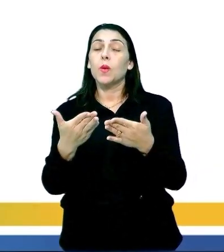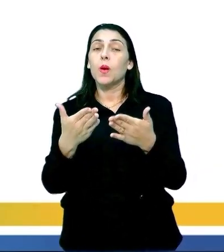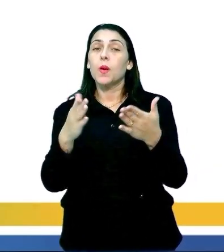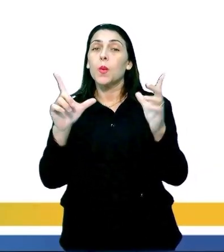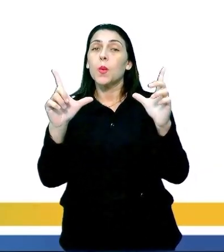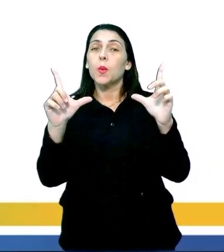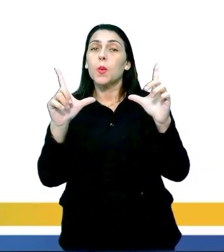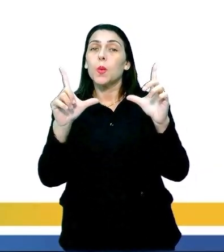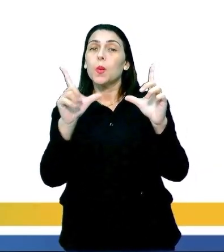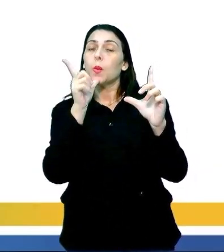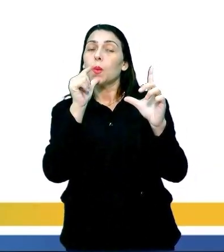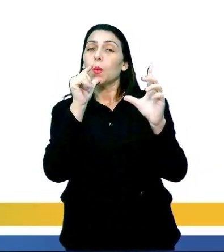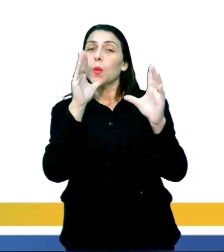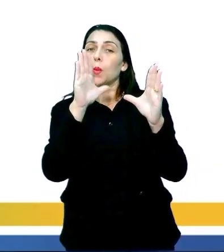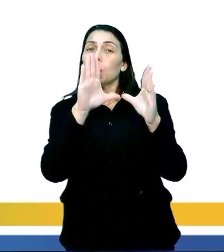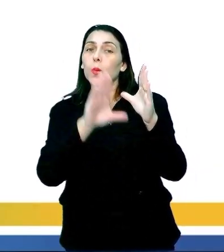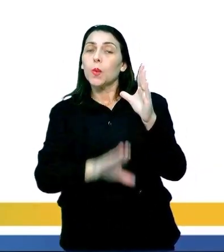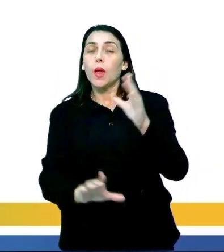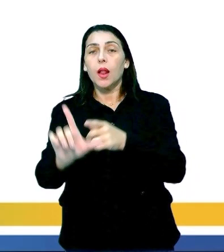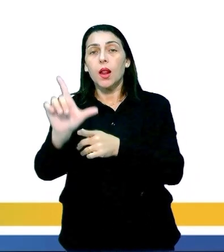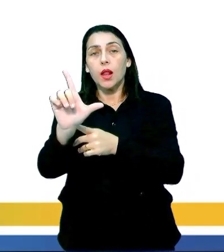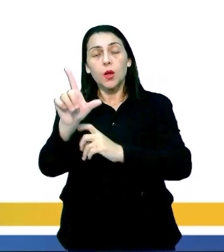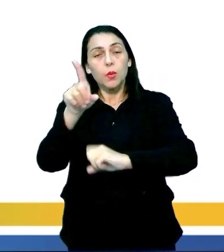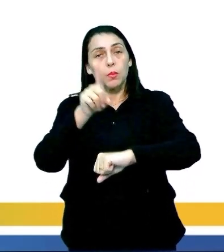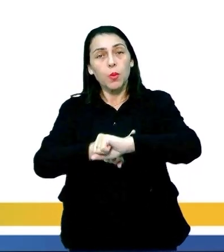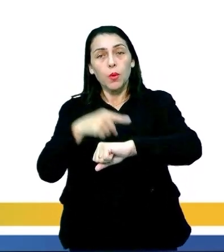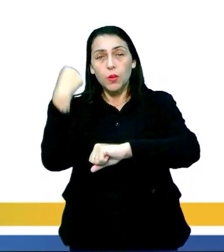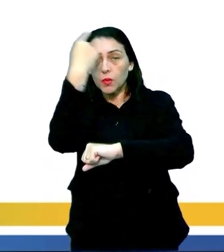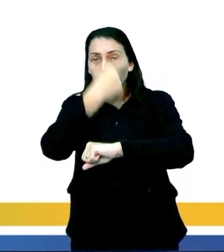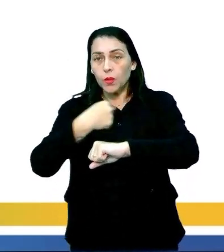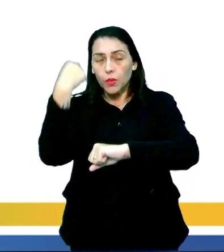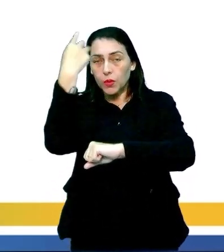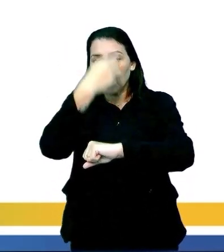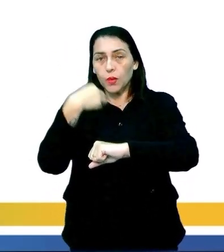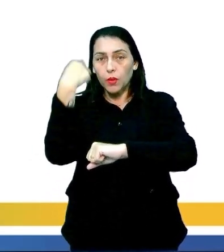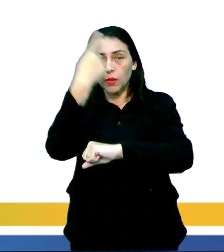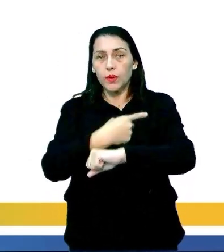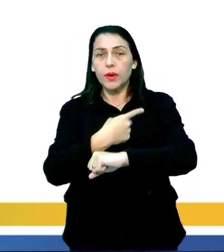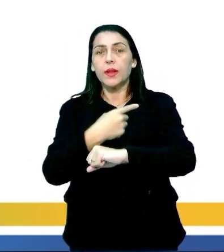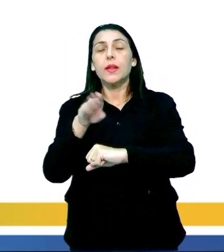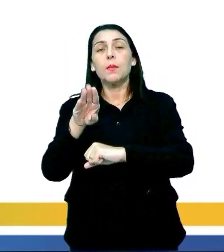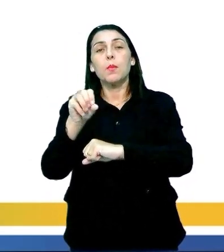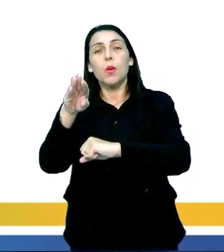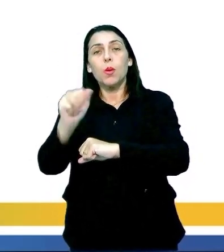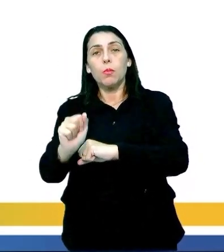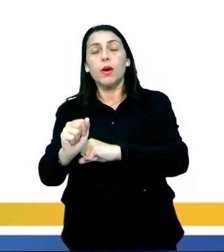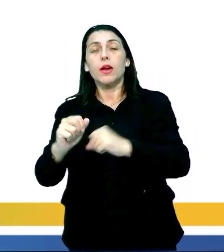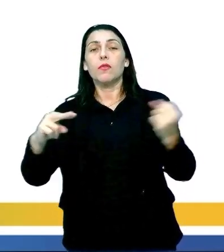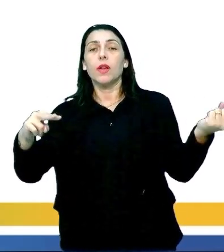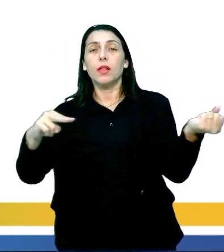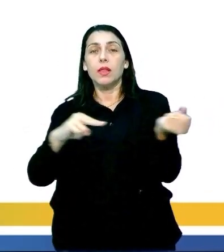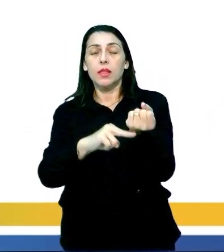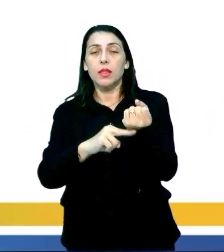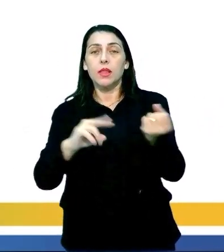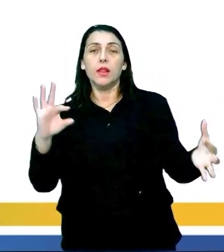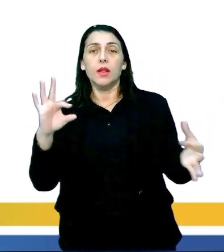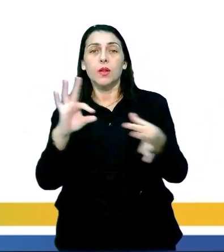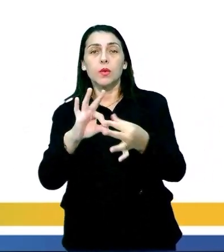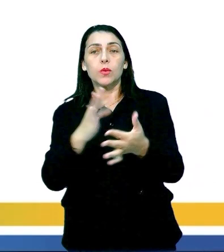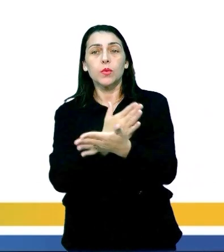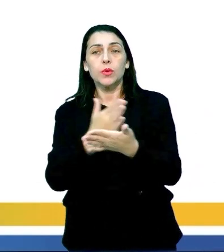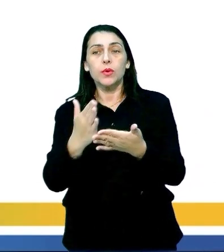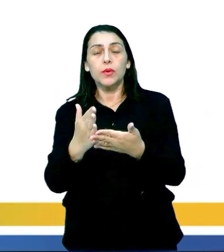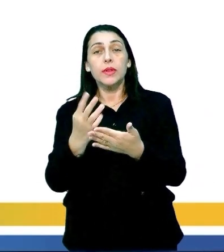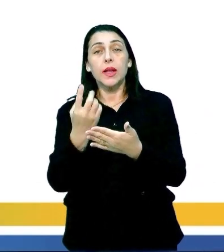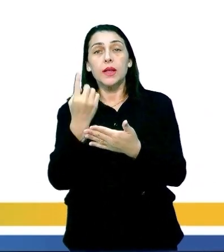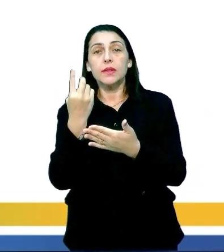Qual é a vazão em litros por hora, né, da bomba que foi ligada no início